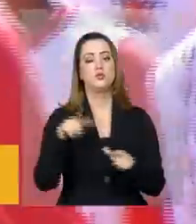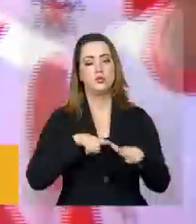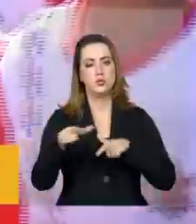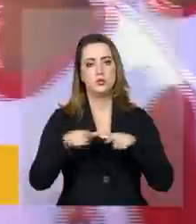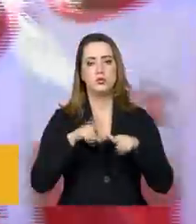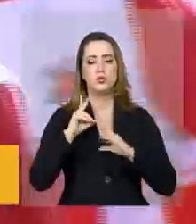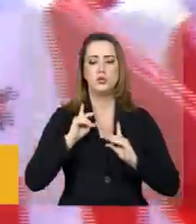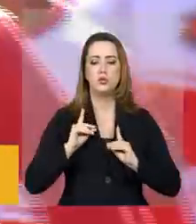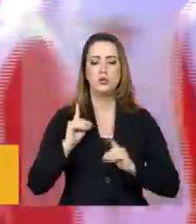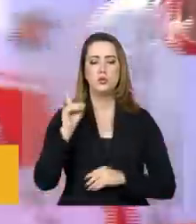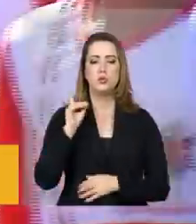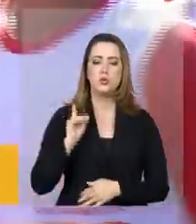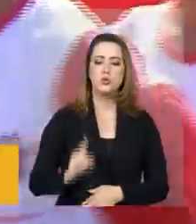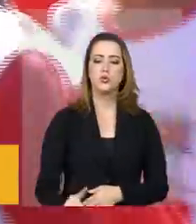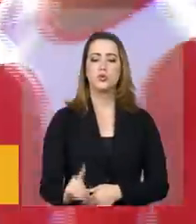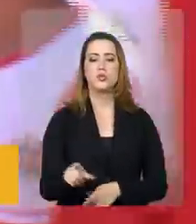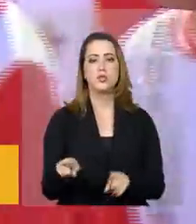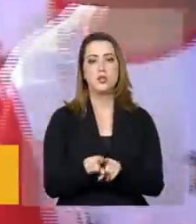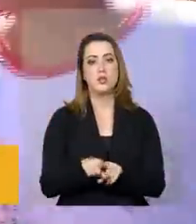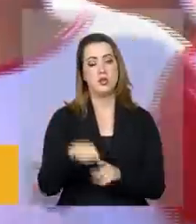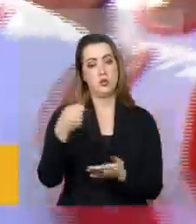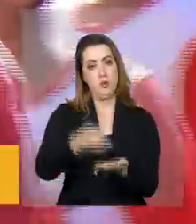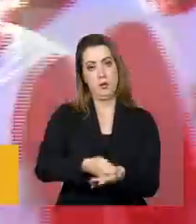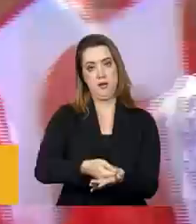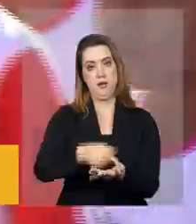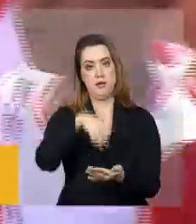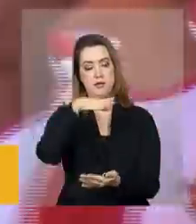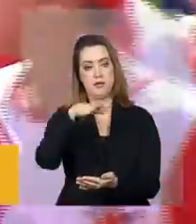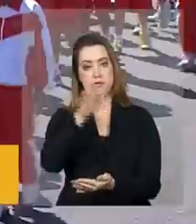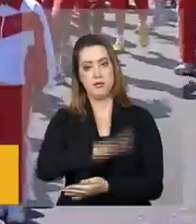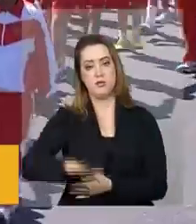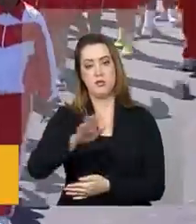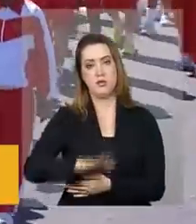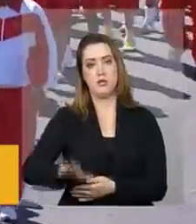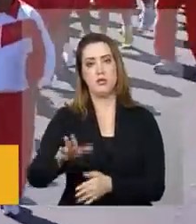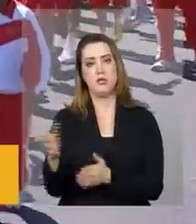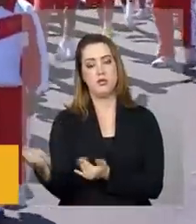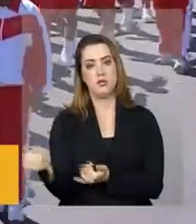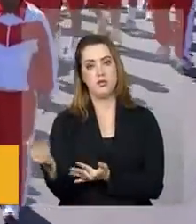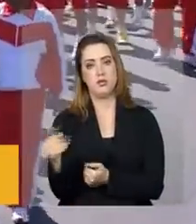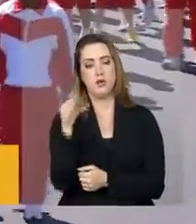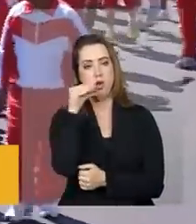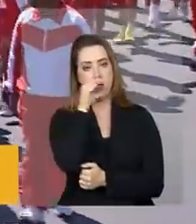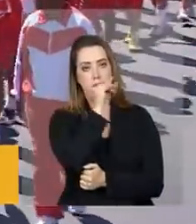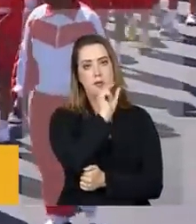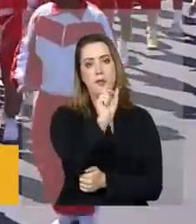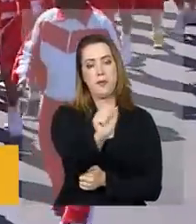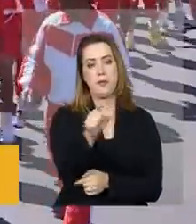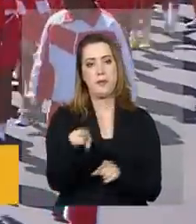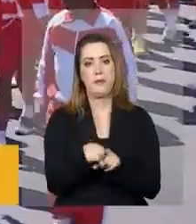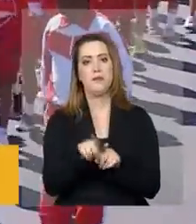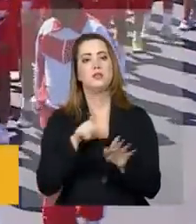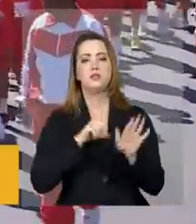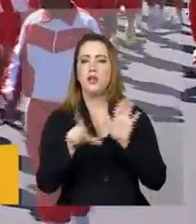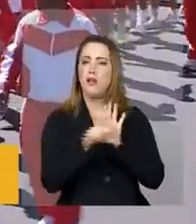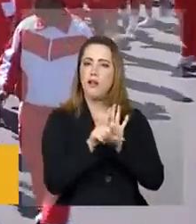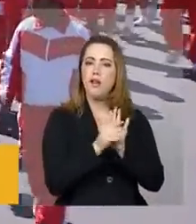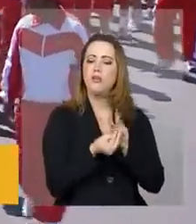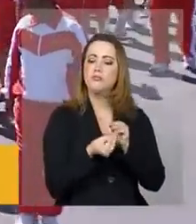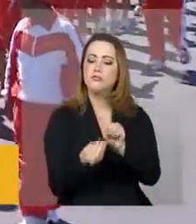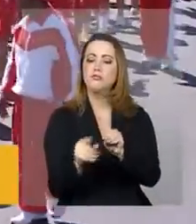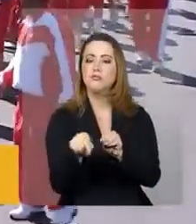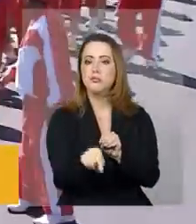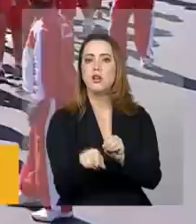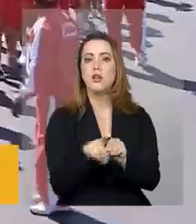e deveres da criança e do adolescente, previstos na Constituição e no Estatuto da Criança e do Adolescente, além de